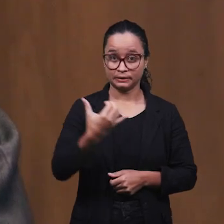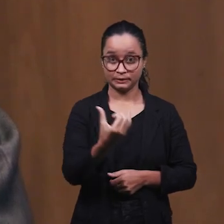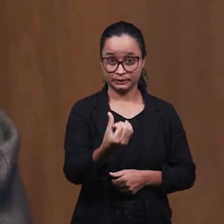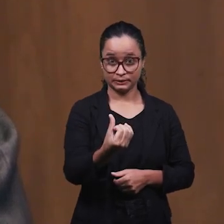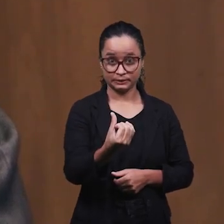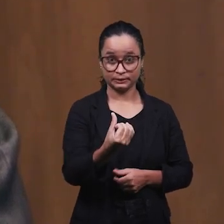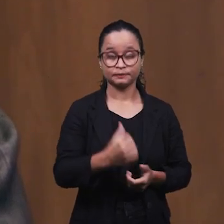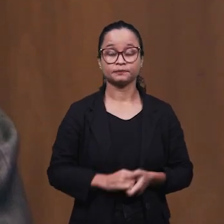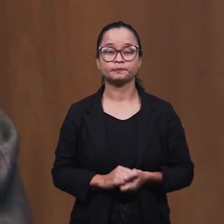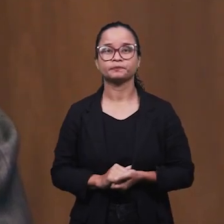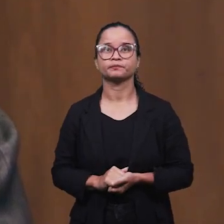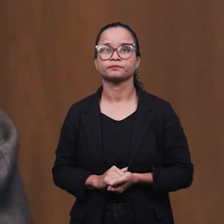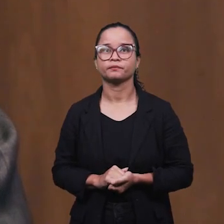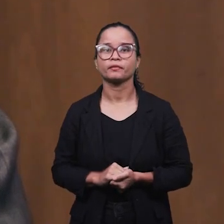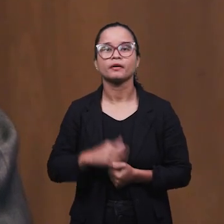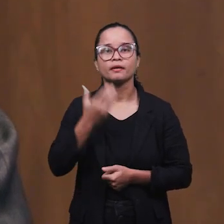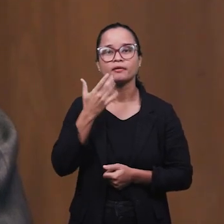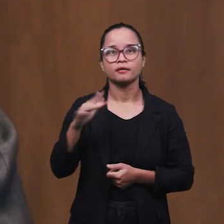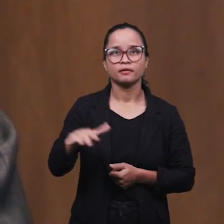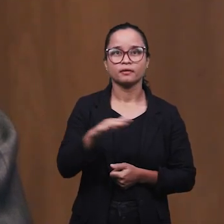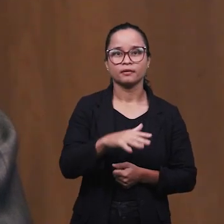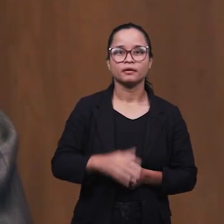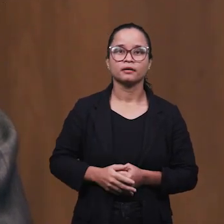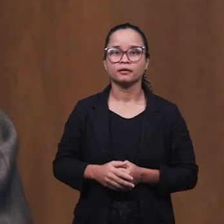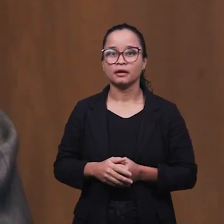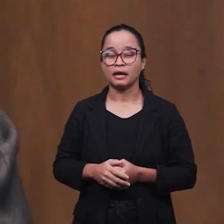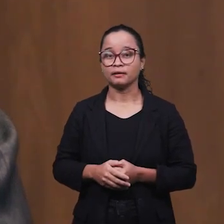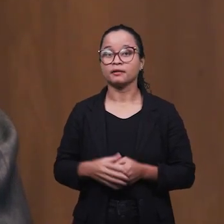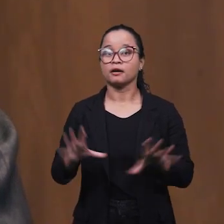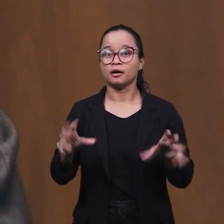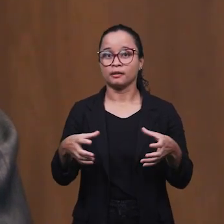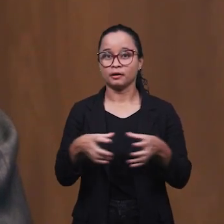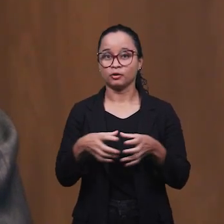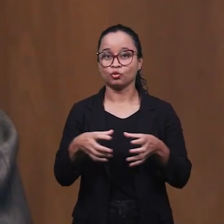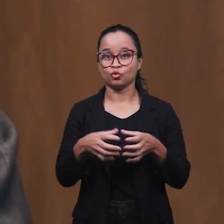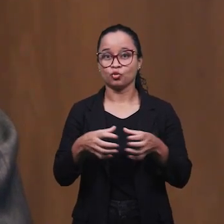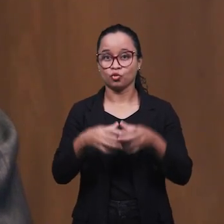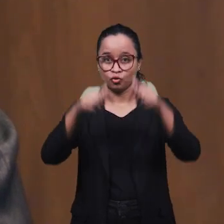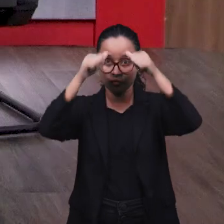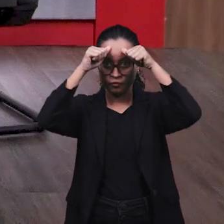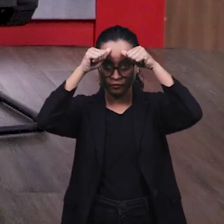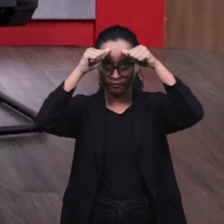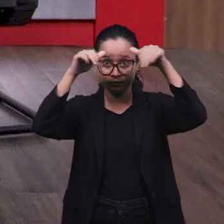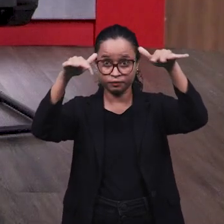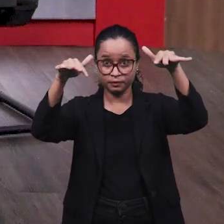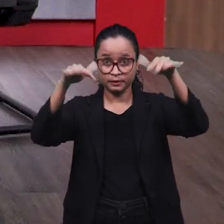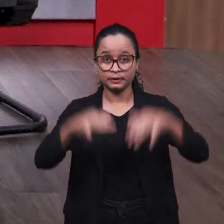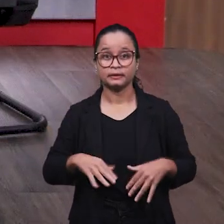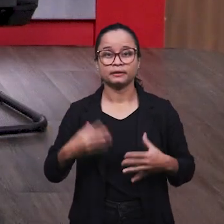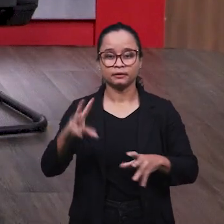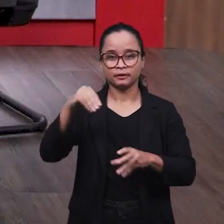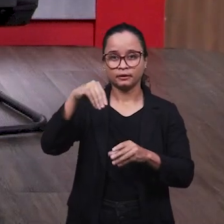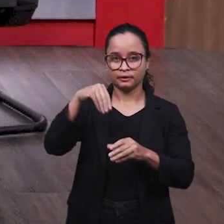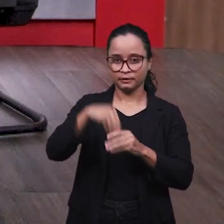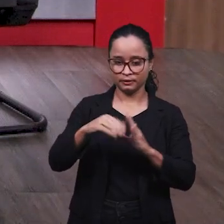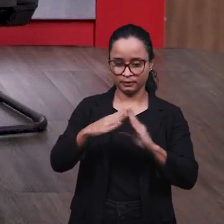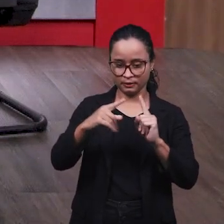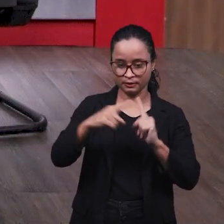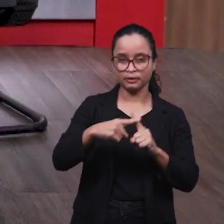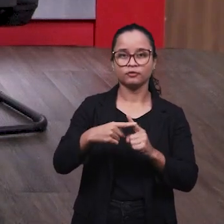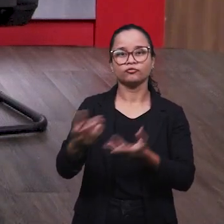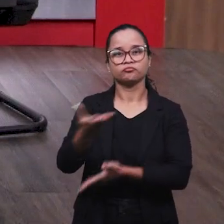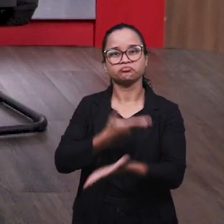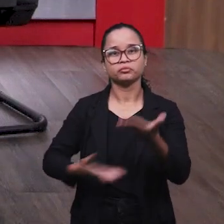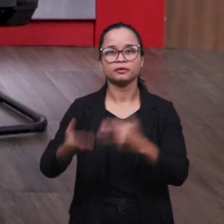idade. Essa criança é do grupo autista, Então, ele saiu dentro da igreja, participando da escola